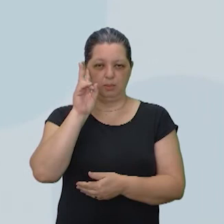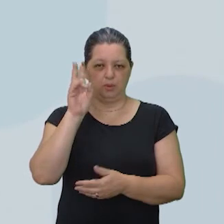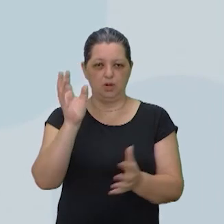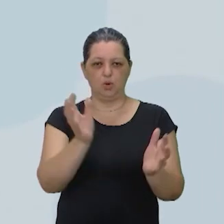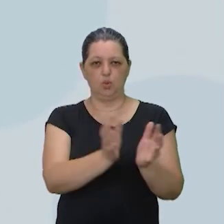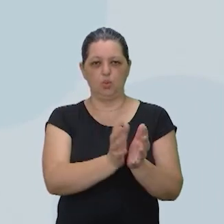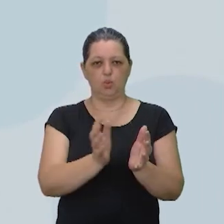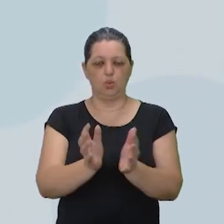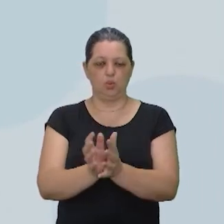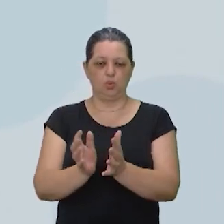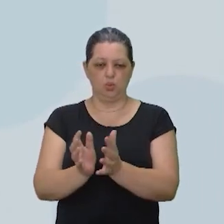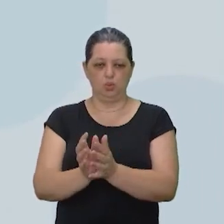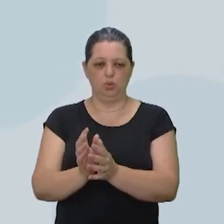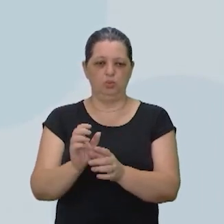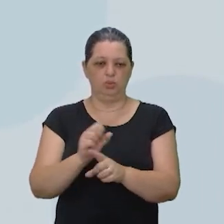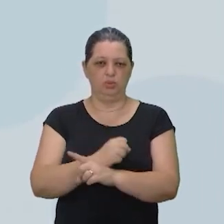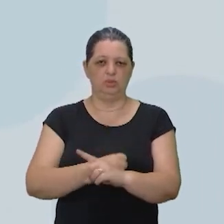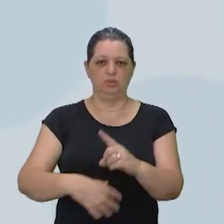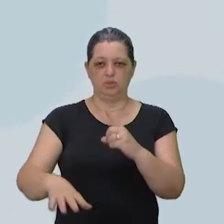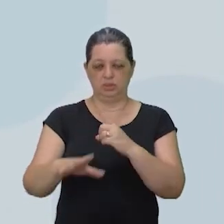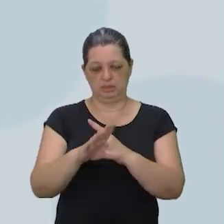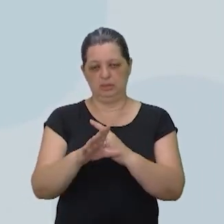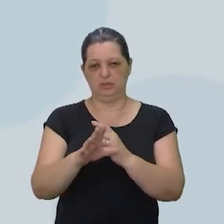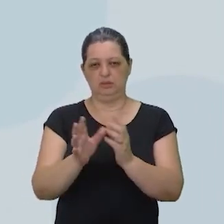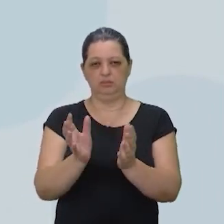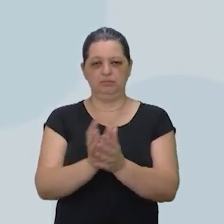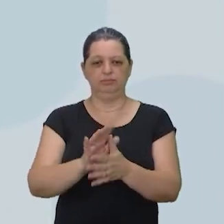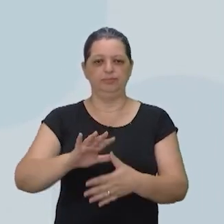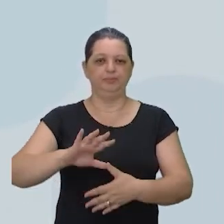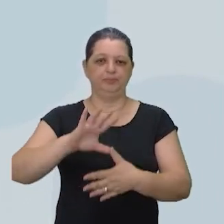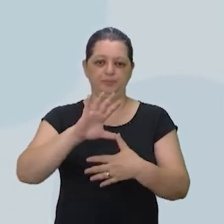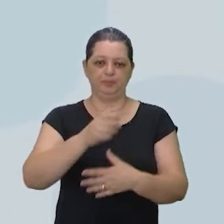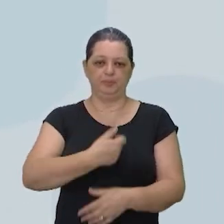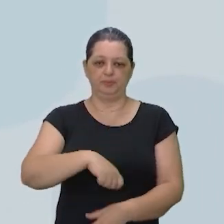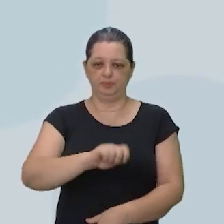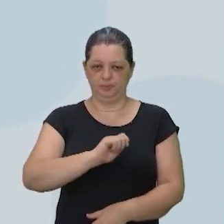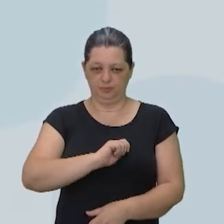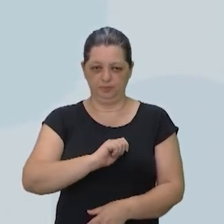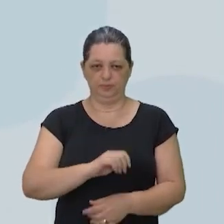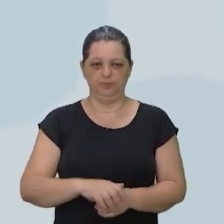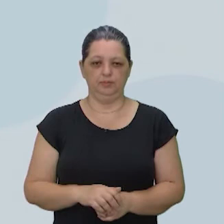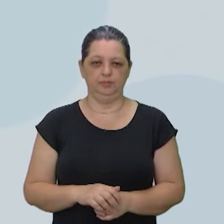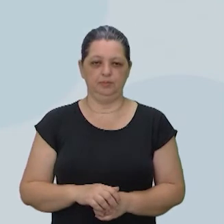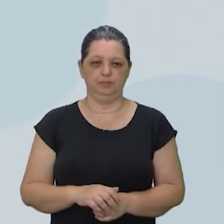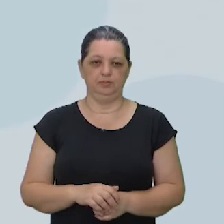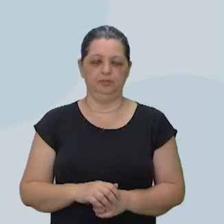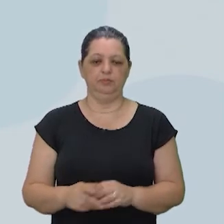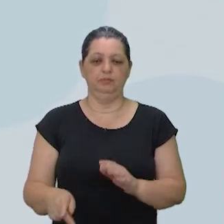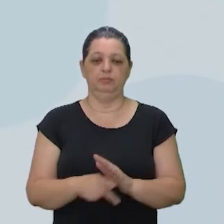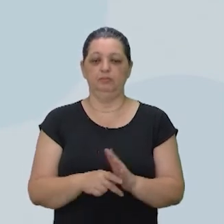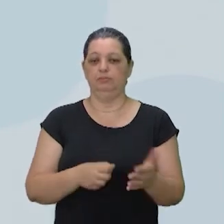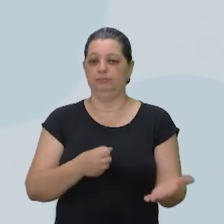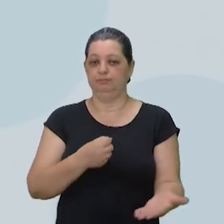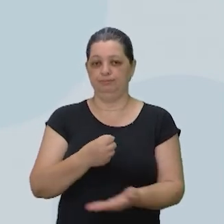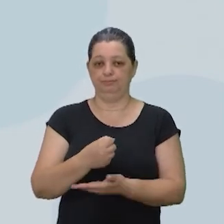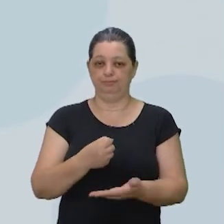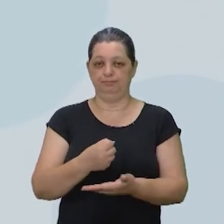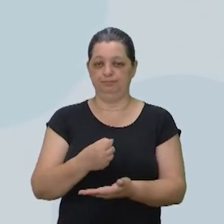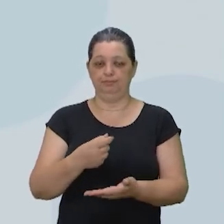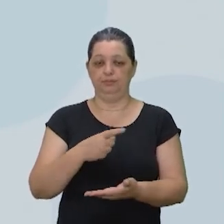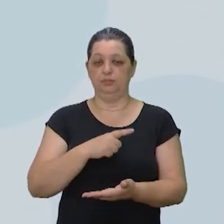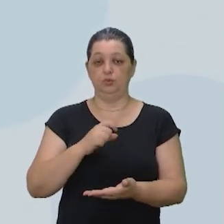sociais, a sociedade na América Espanhola, das apertadinhas. Olha lá, na base nós